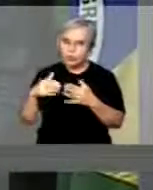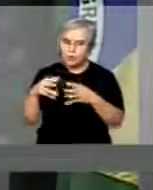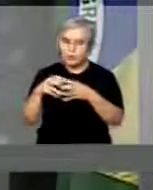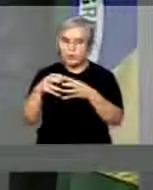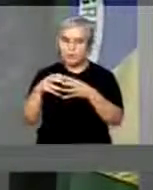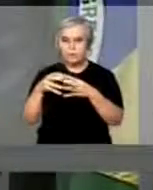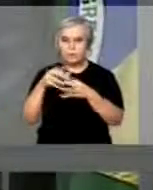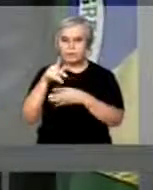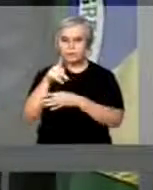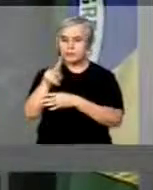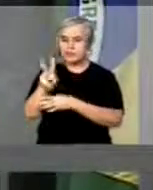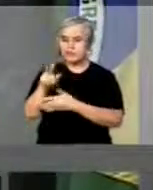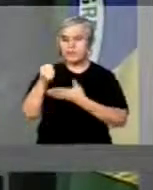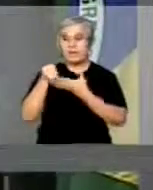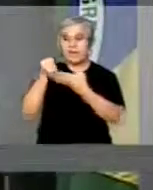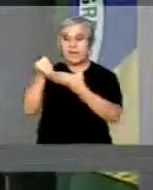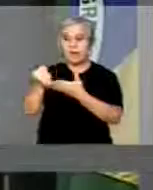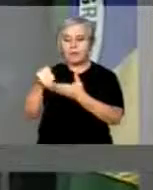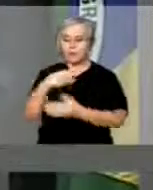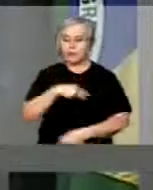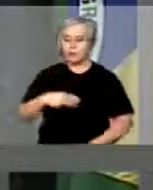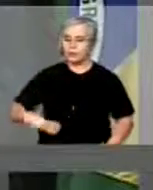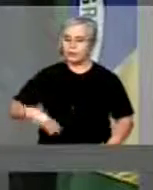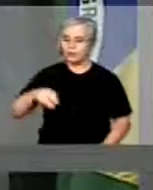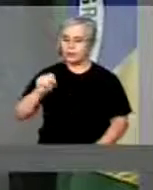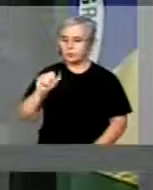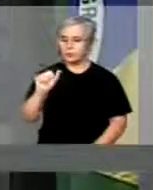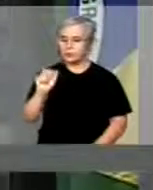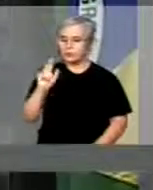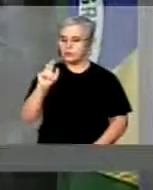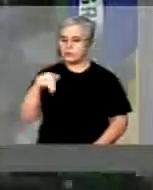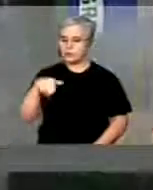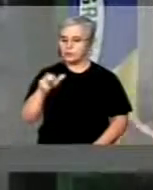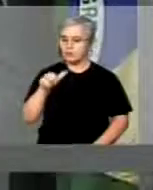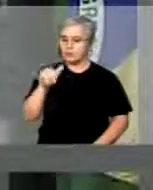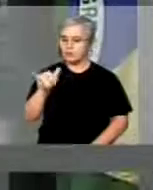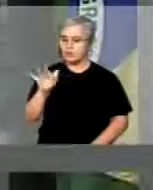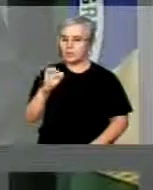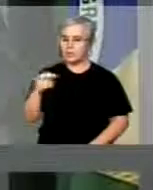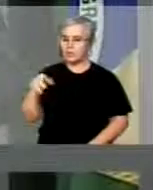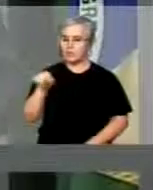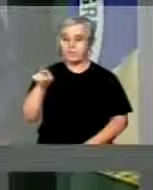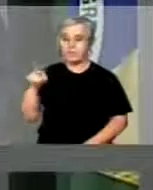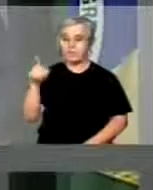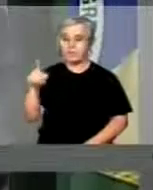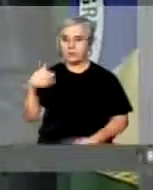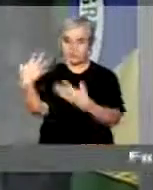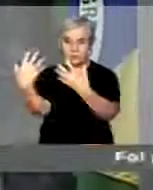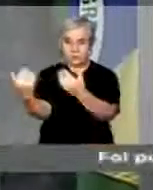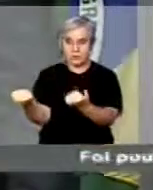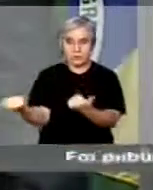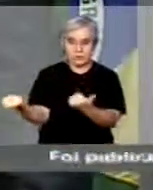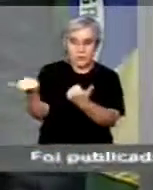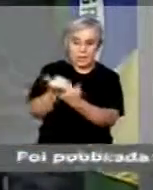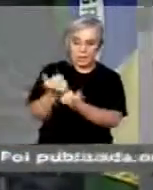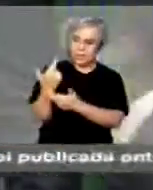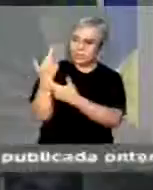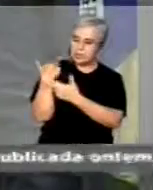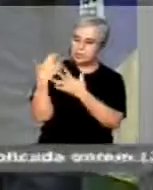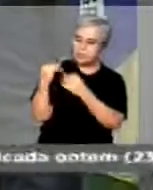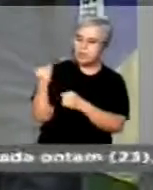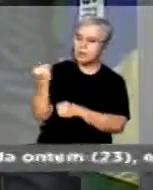incondicional apoio ao ministro Sarney Filho nessa missão tão importante nesse